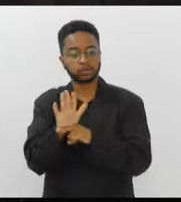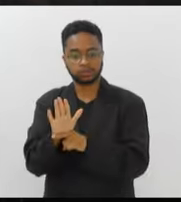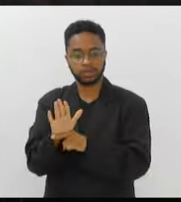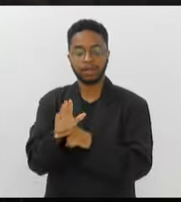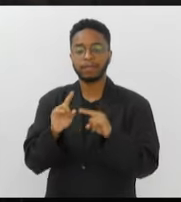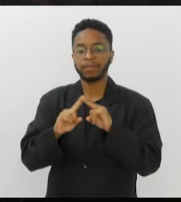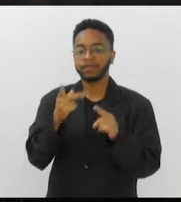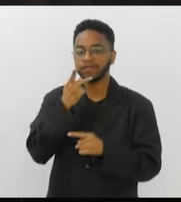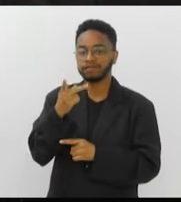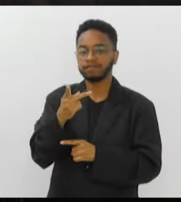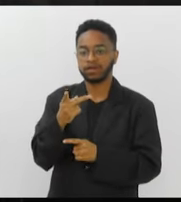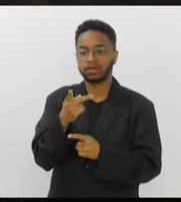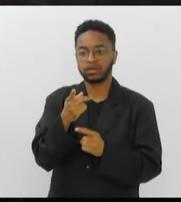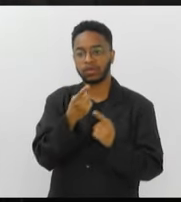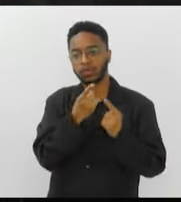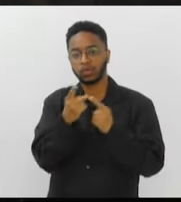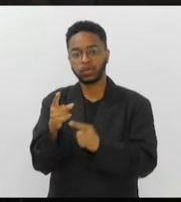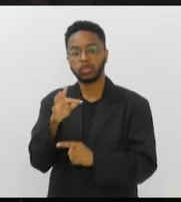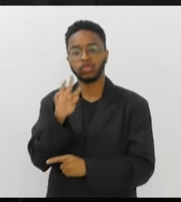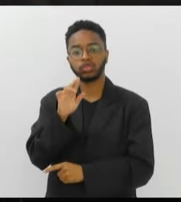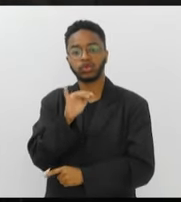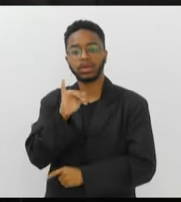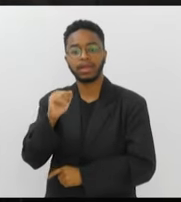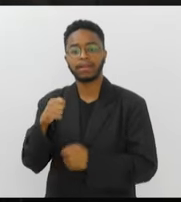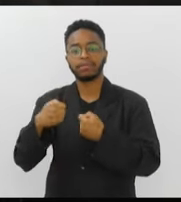boca para falar do Troia, o Troia tem que acabar.